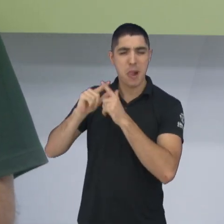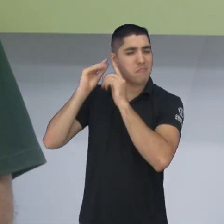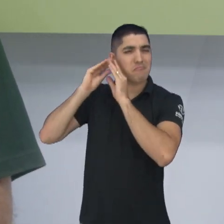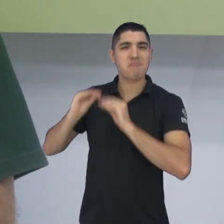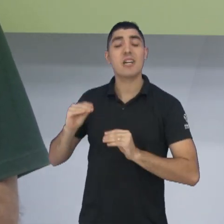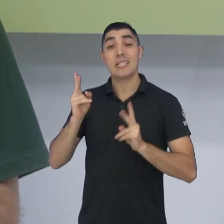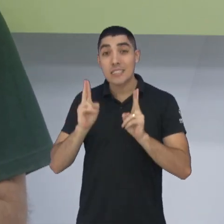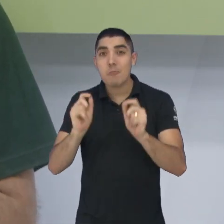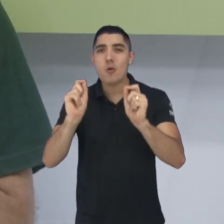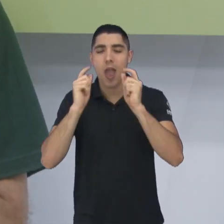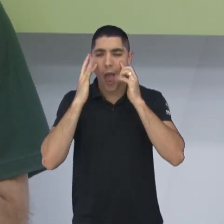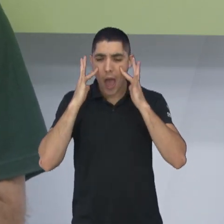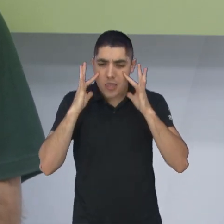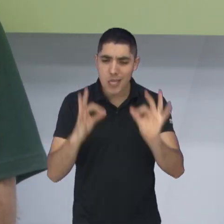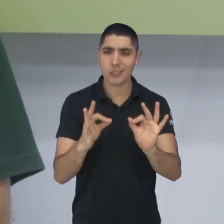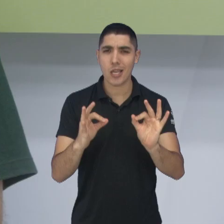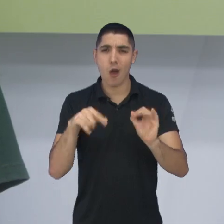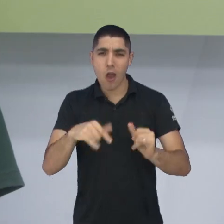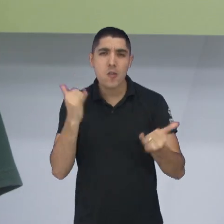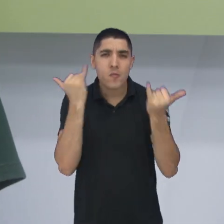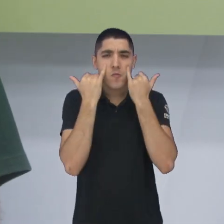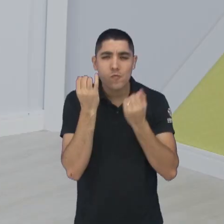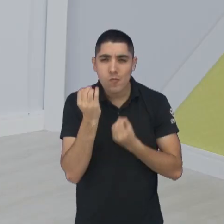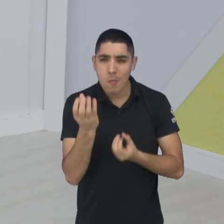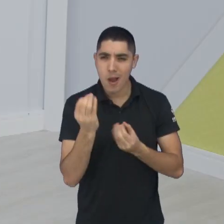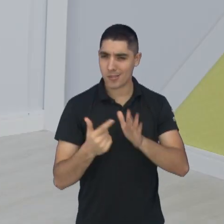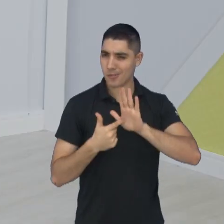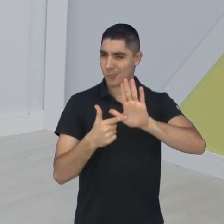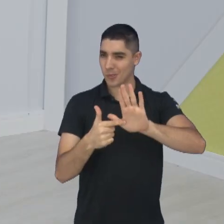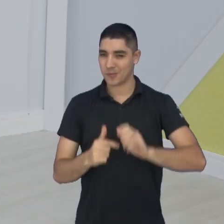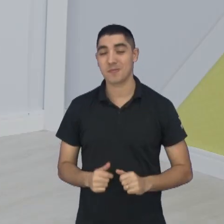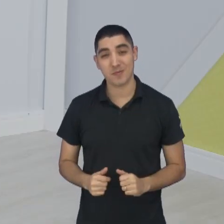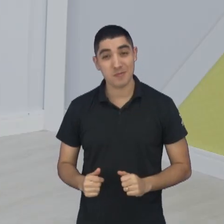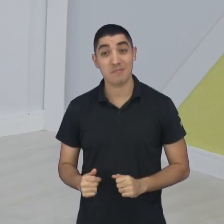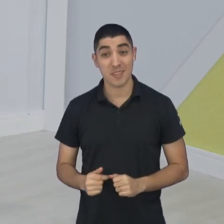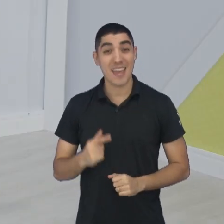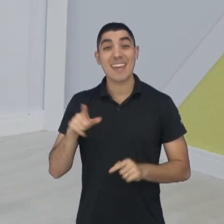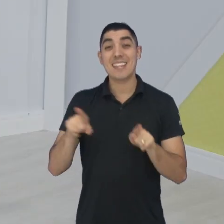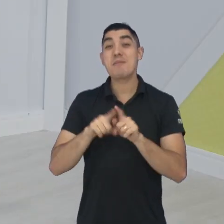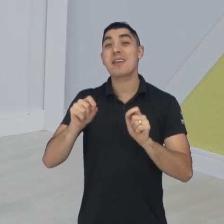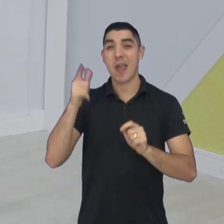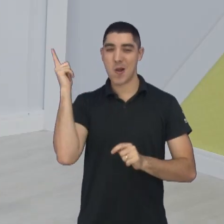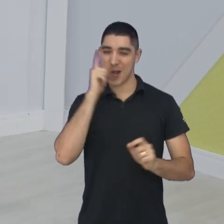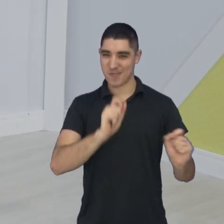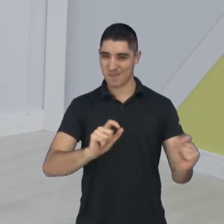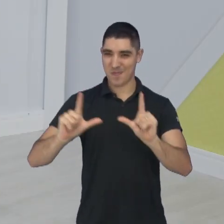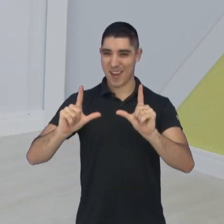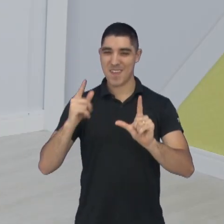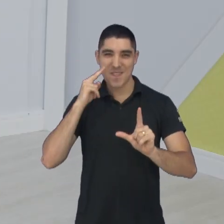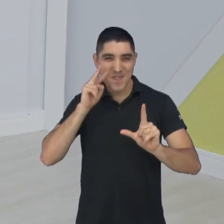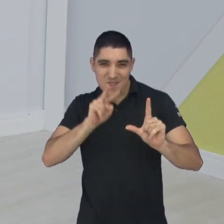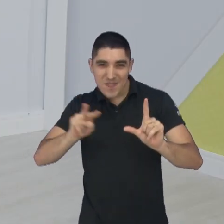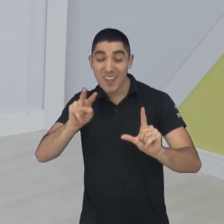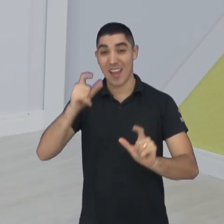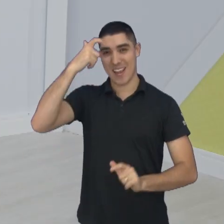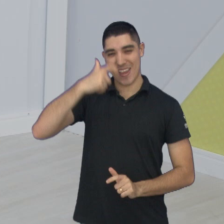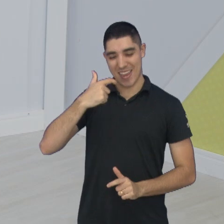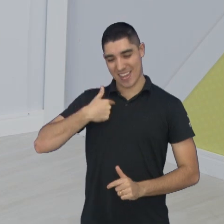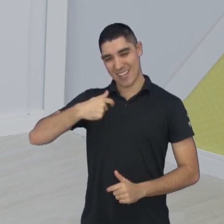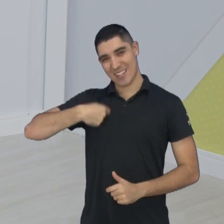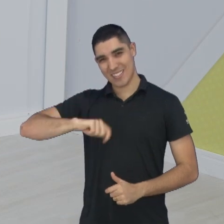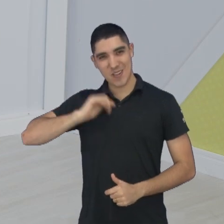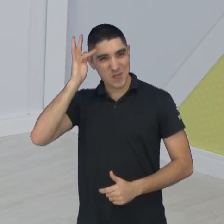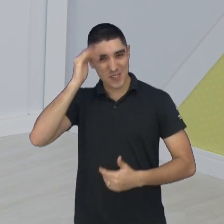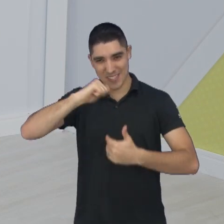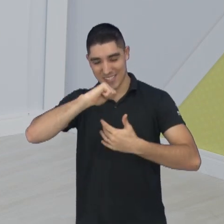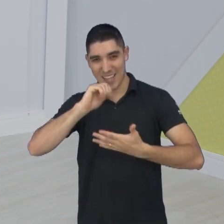sempre ligado nas notícias do esporte da cidade. Muito bem, quem está com retorno é o nosso Luizão aqui com a gente também, o nosso intérprete de Libras,